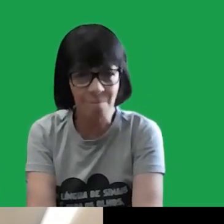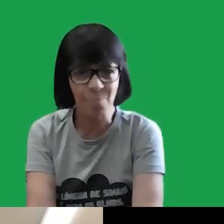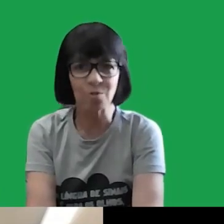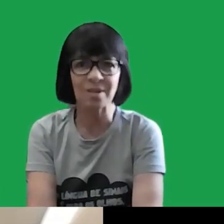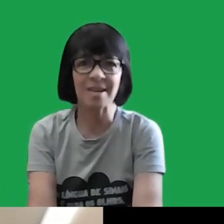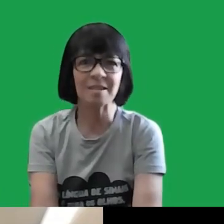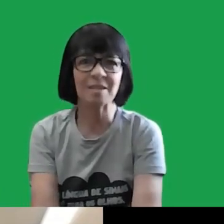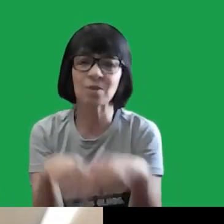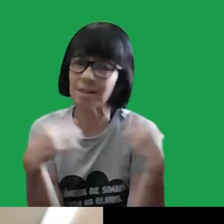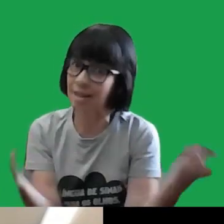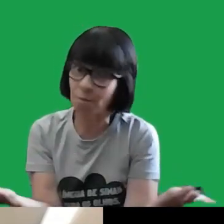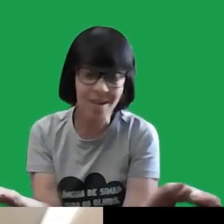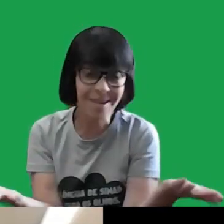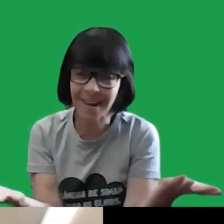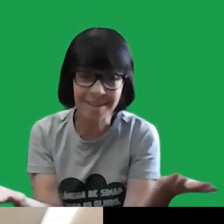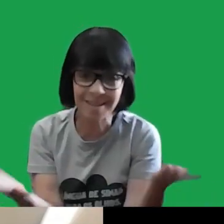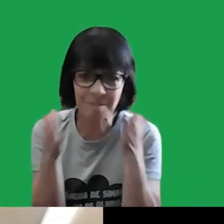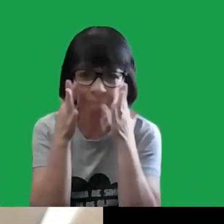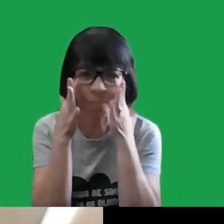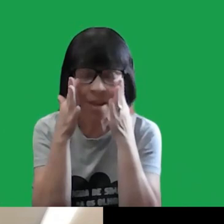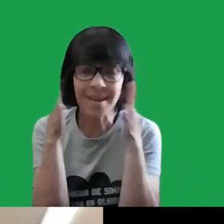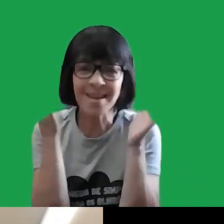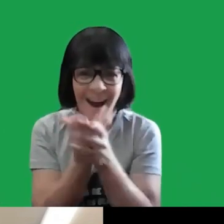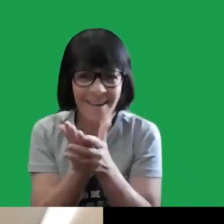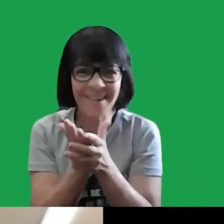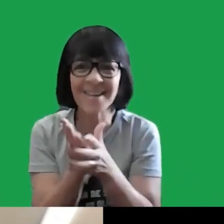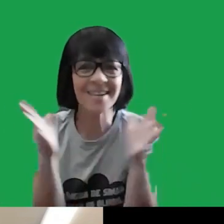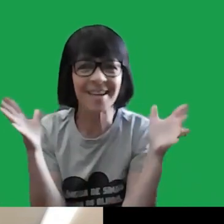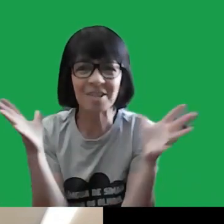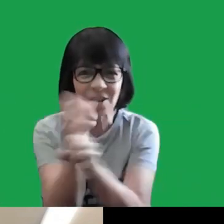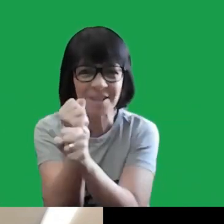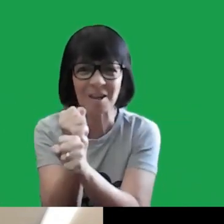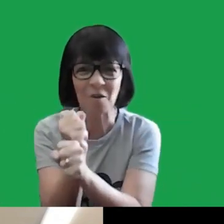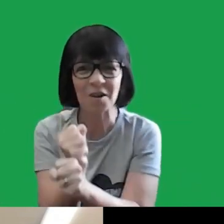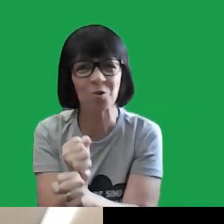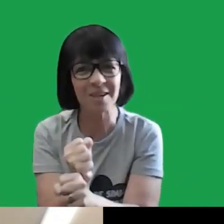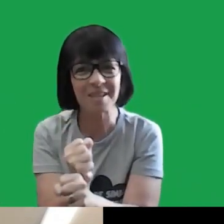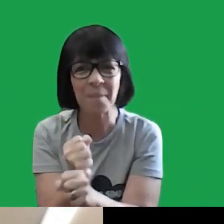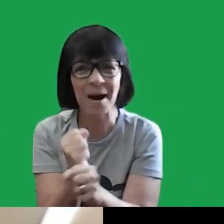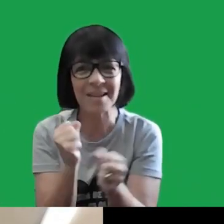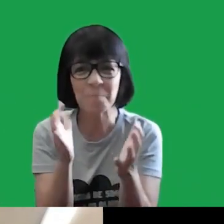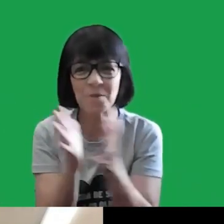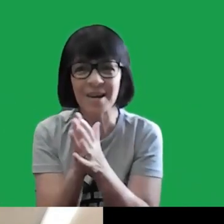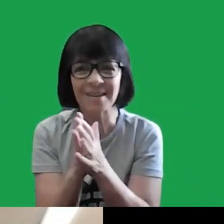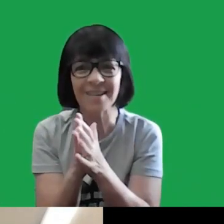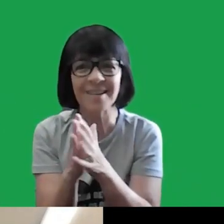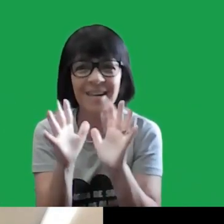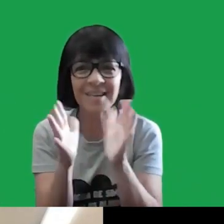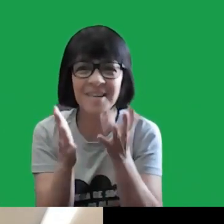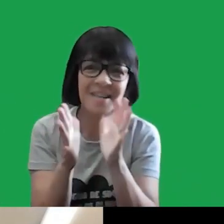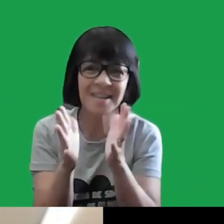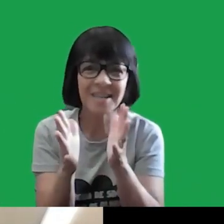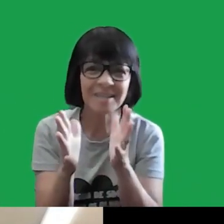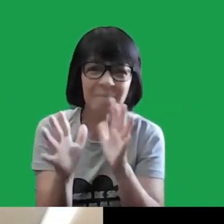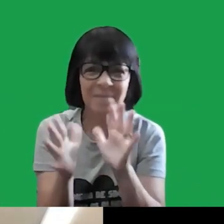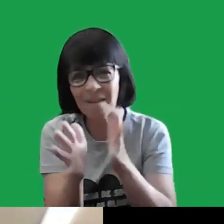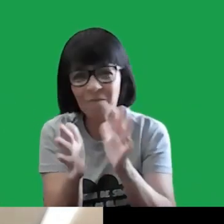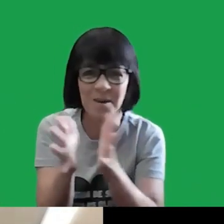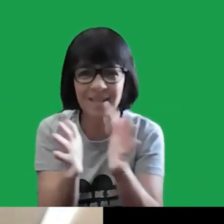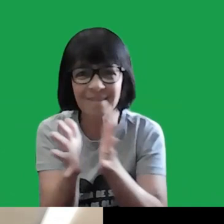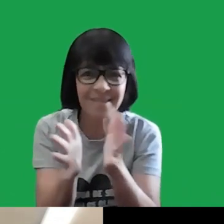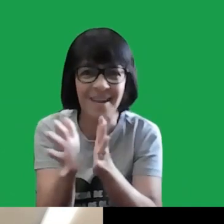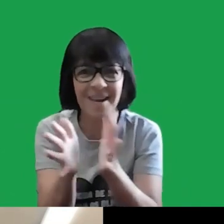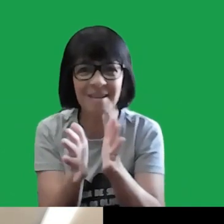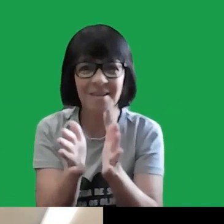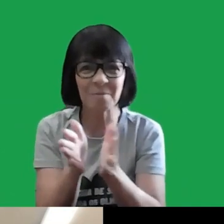teve tempos que as músicas eram em inglês. E a Aline era a nossa salvadora da pátria, porque a Aline era que